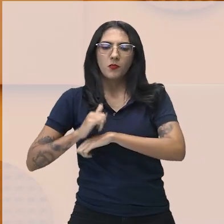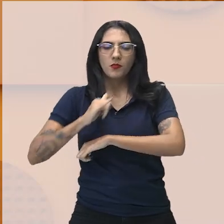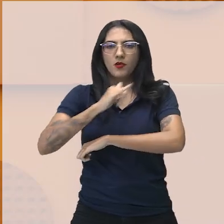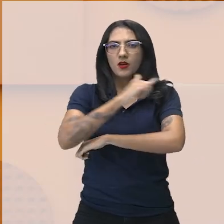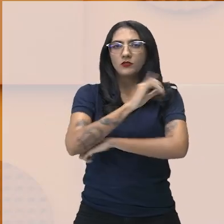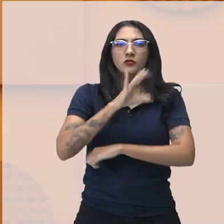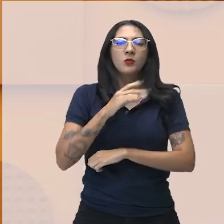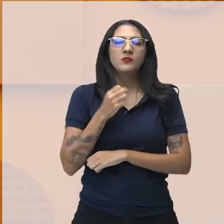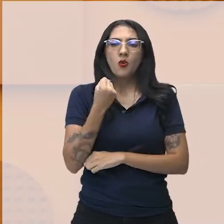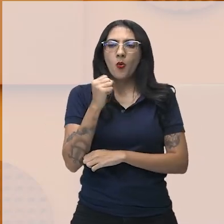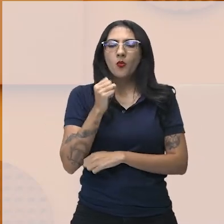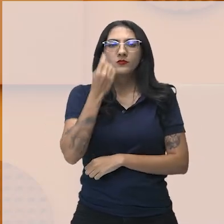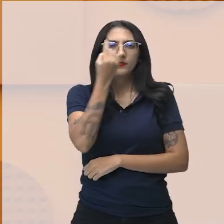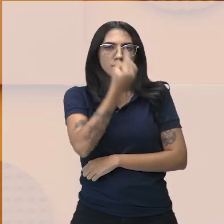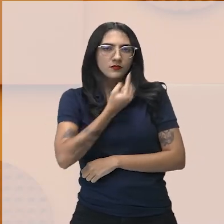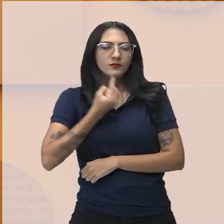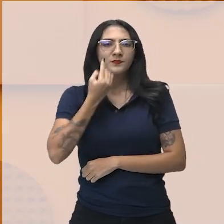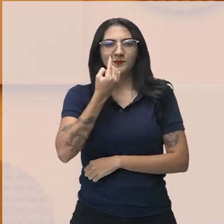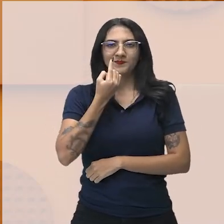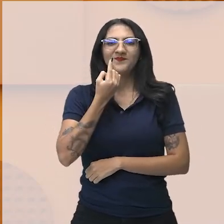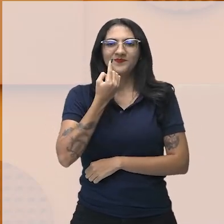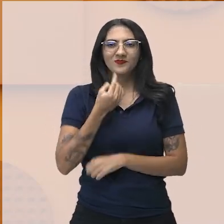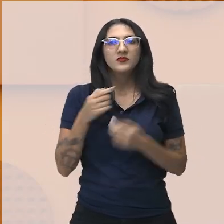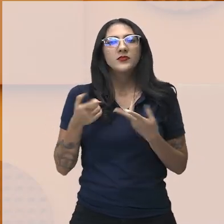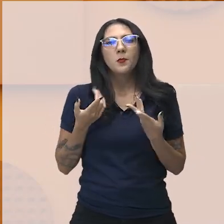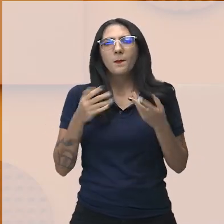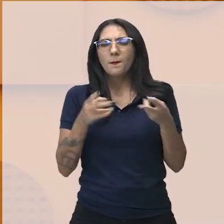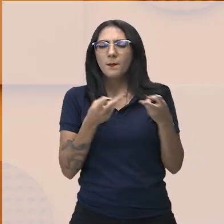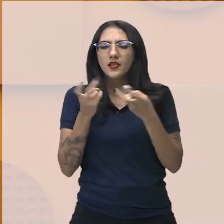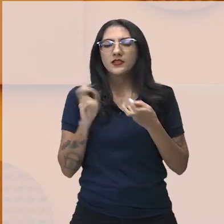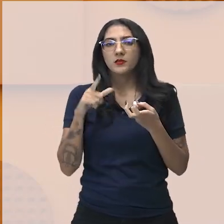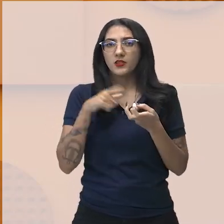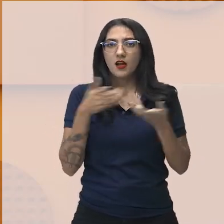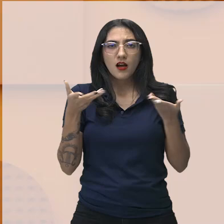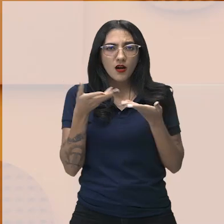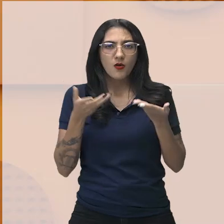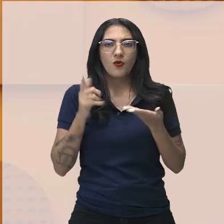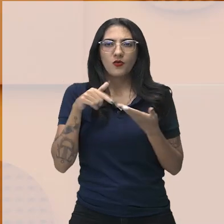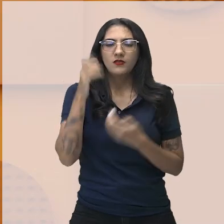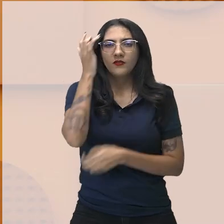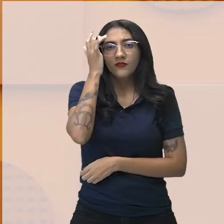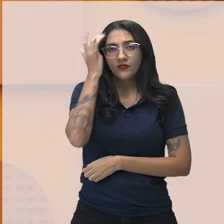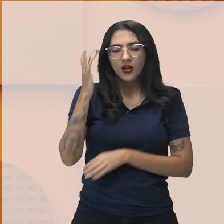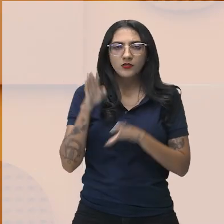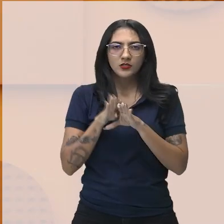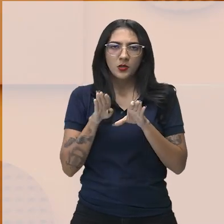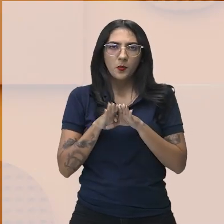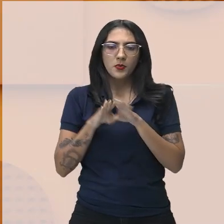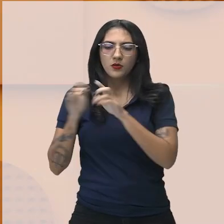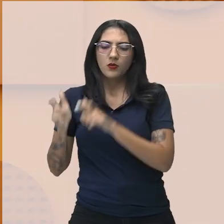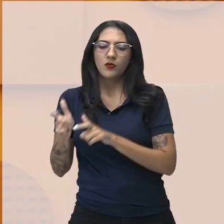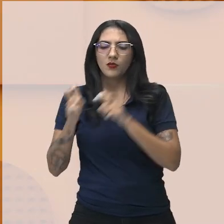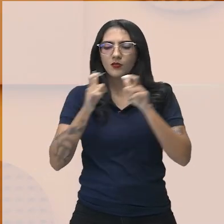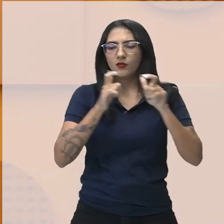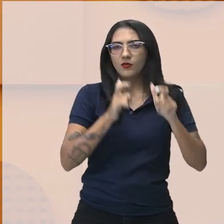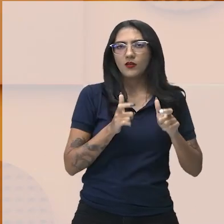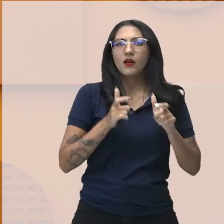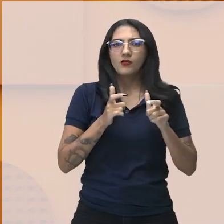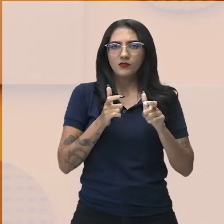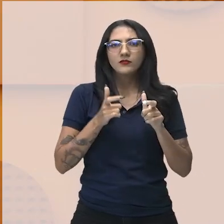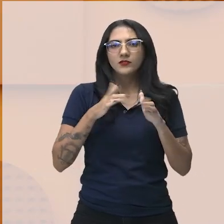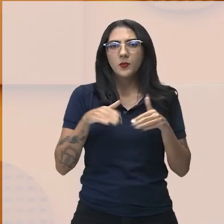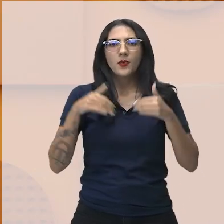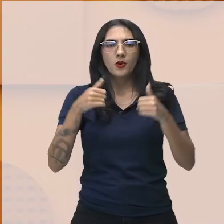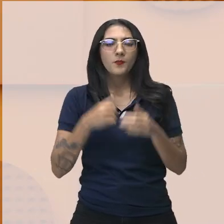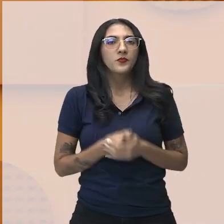8 horas de tempo. Então, observem como ficou mais fácil sair de um continente e chegar até outro continente.